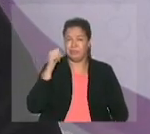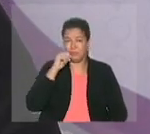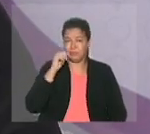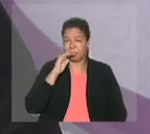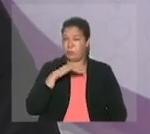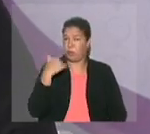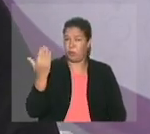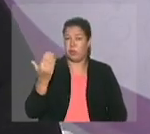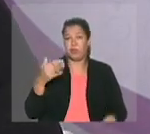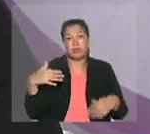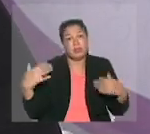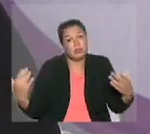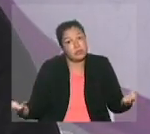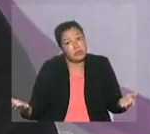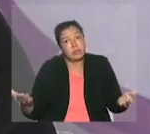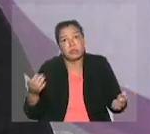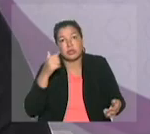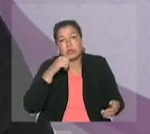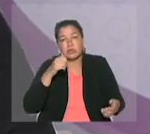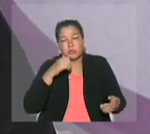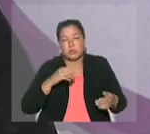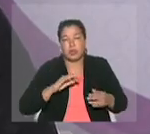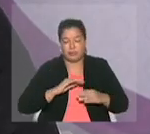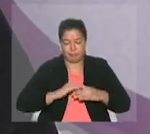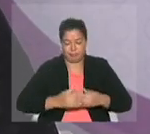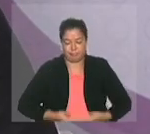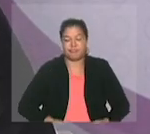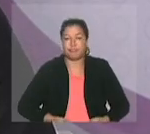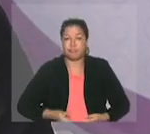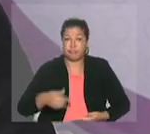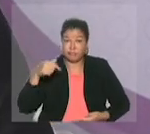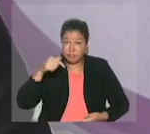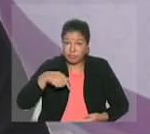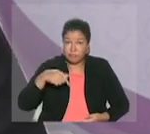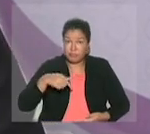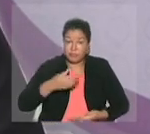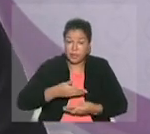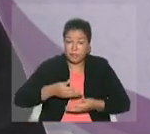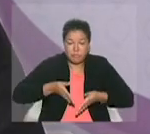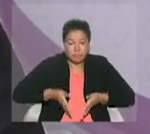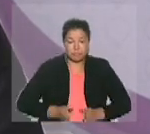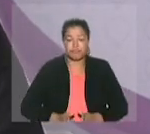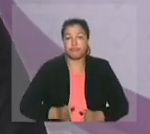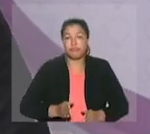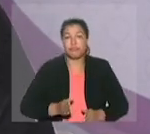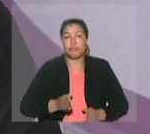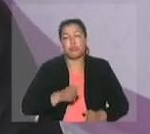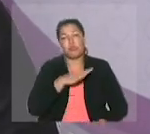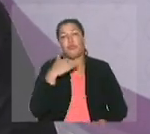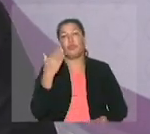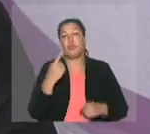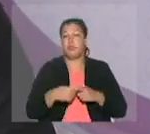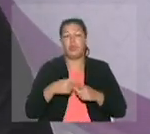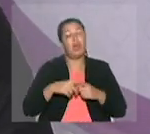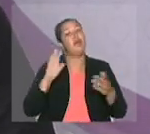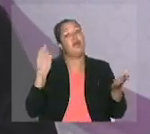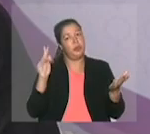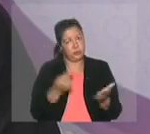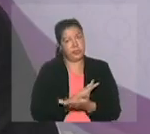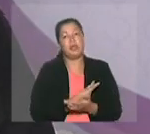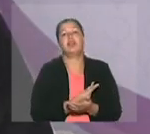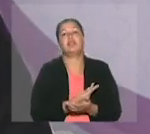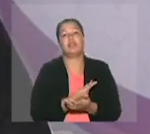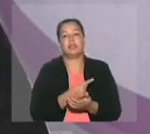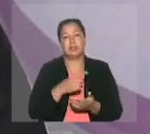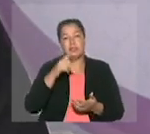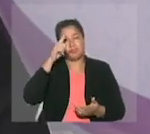crianças que não vêm a nascer por causa disso que acontece cotidianamente, ainda